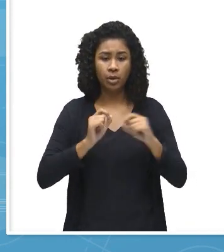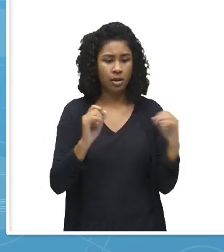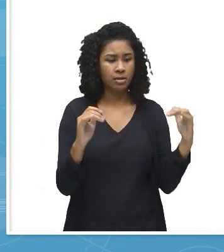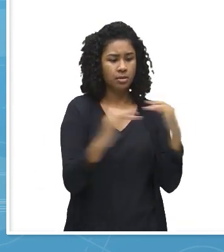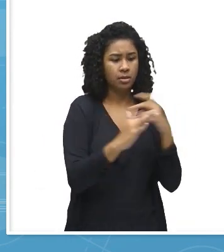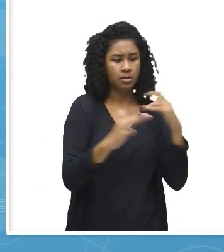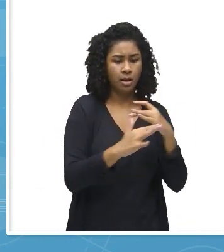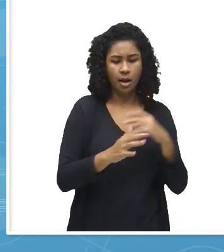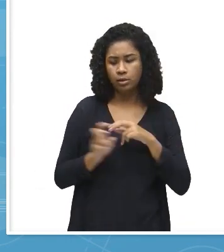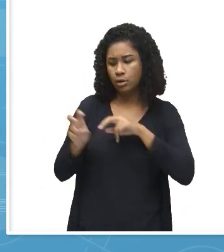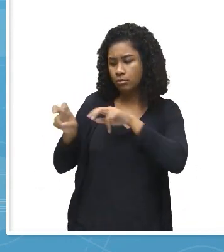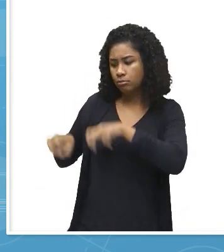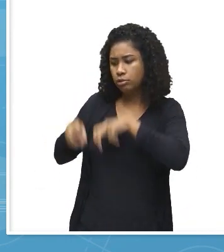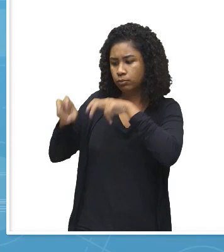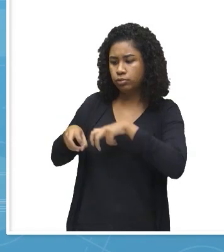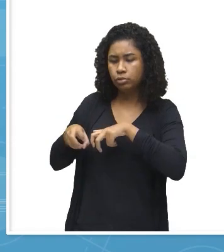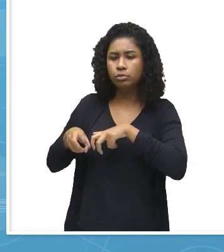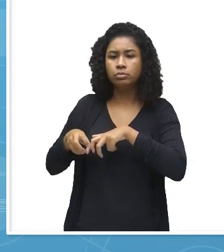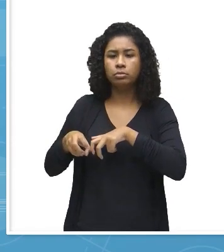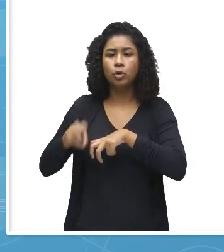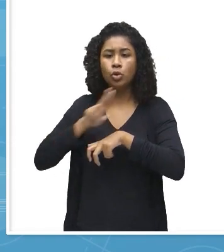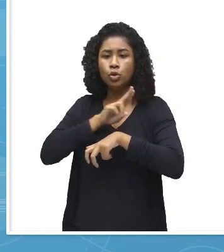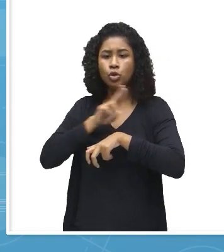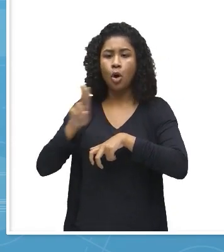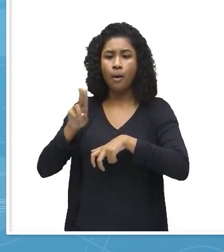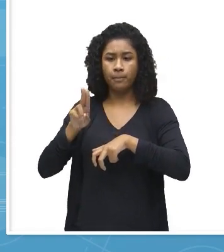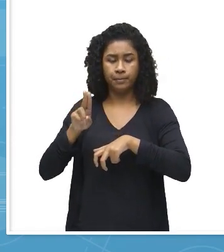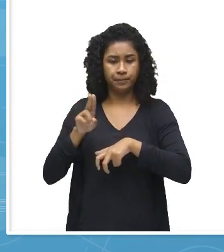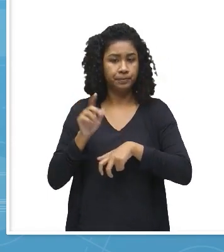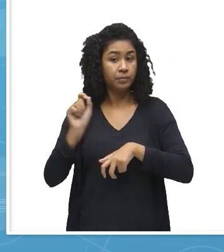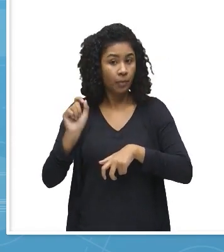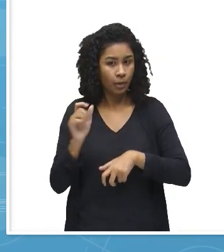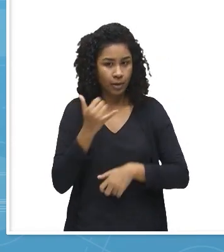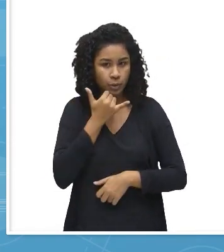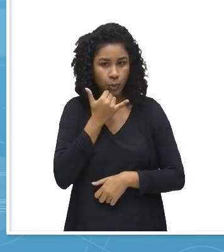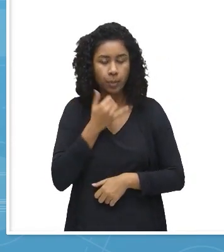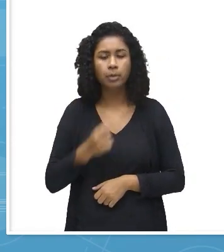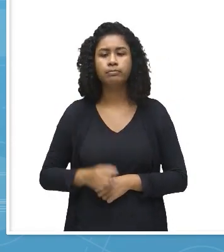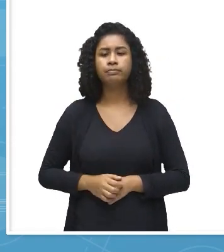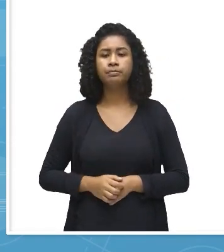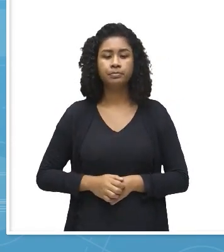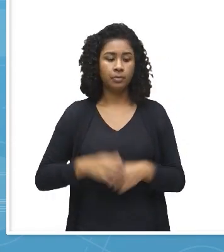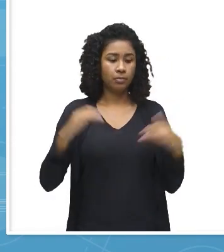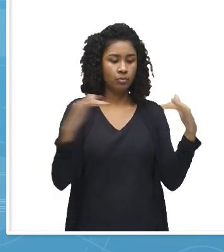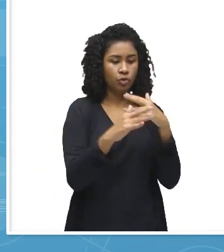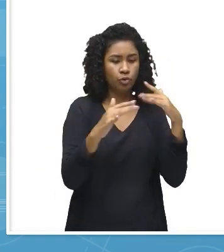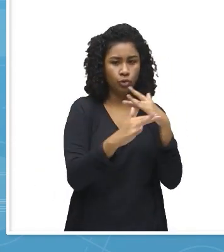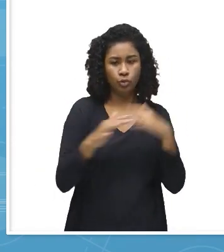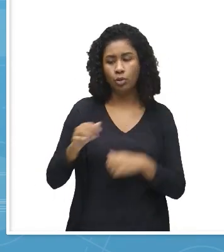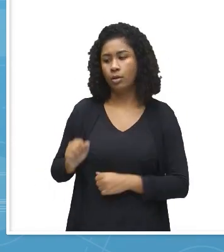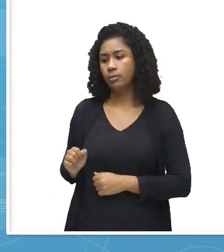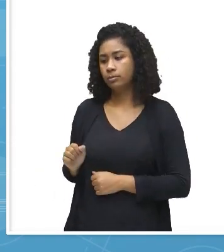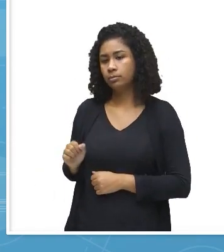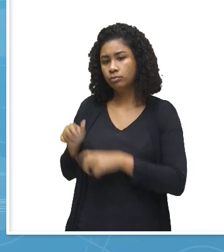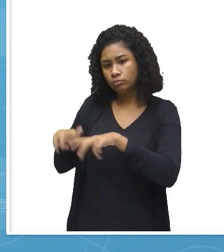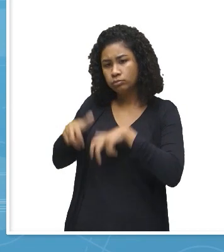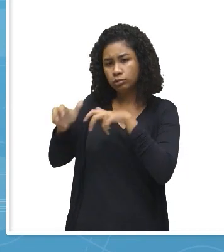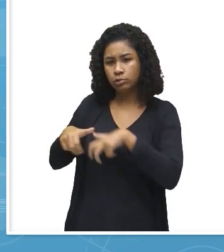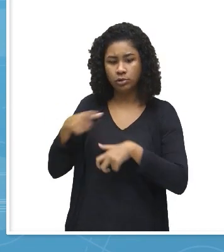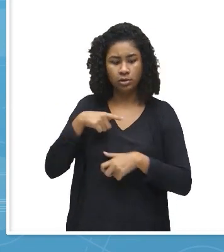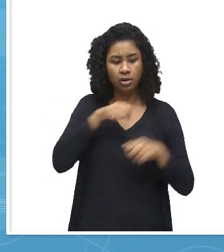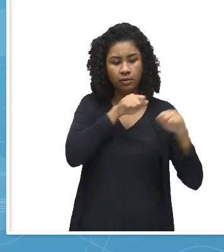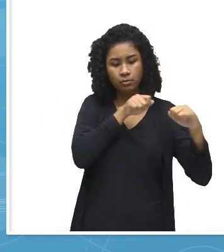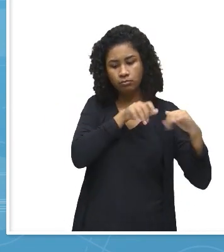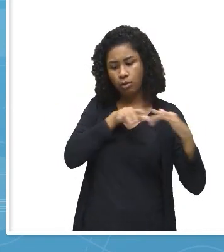ruralização. O que é ruralização? É quando há a migração das pessoas das cidades para o campo.